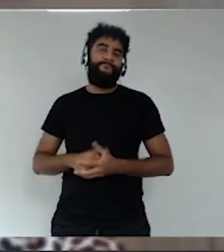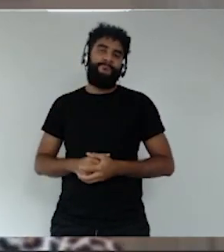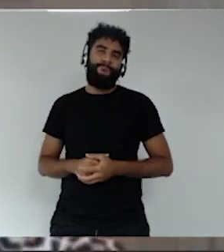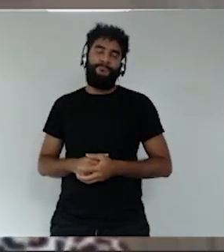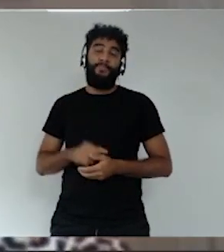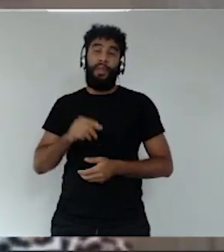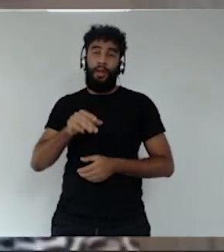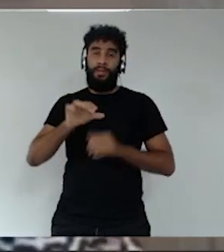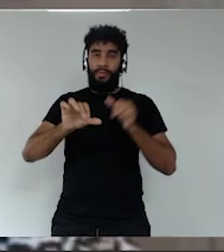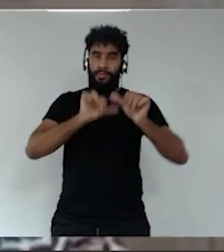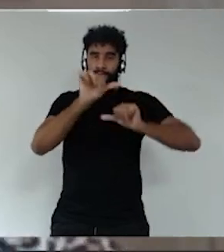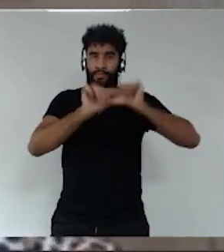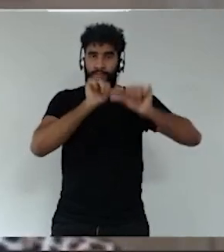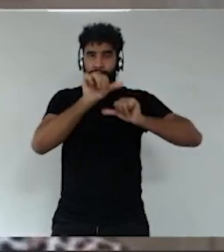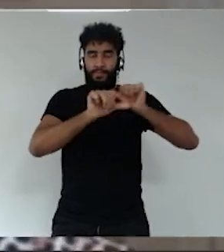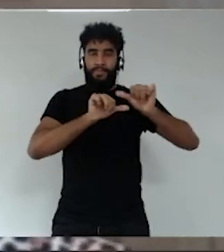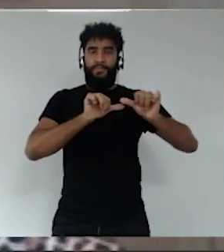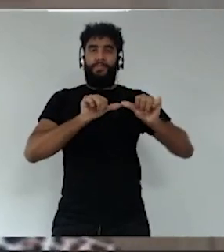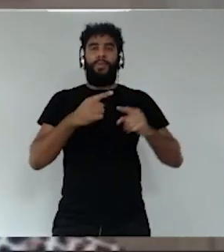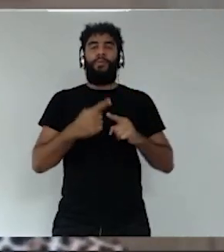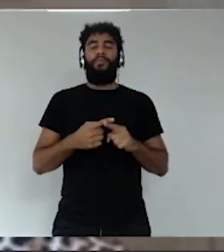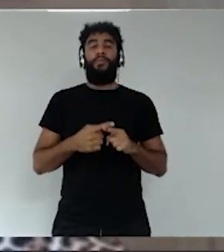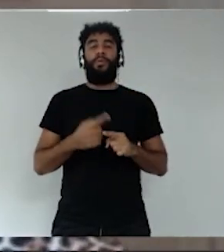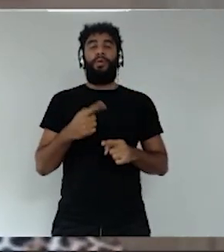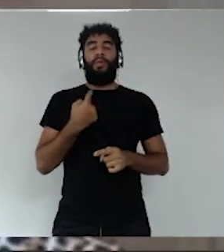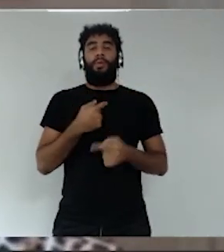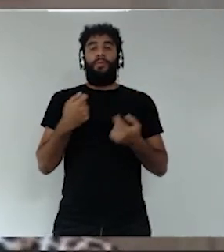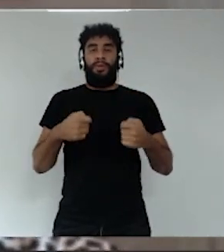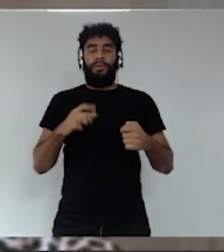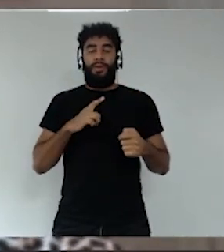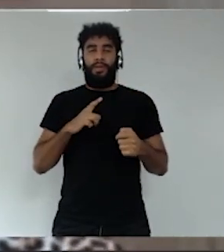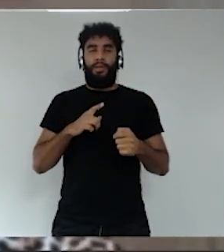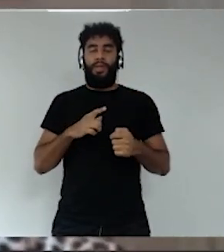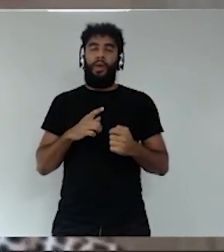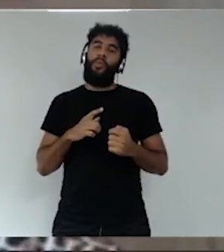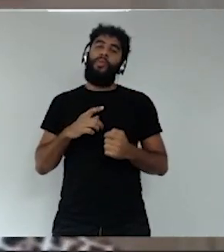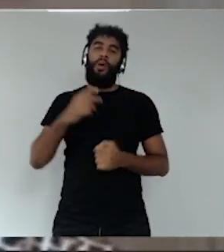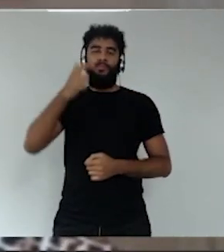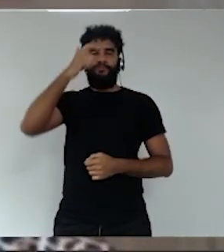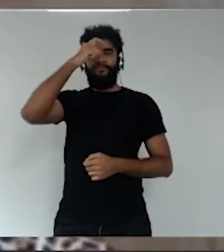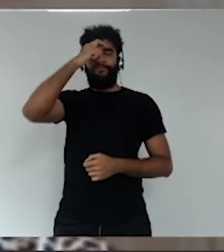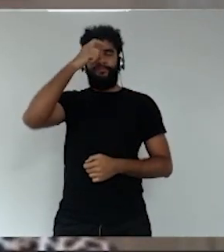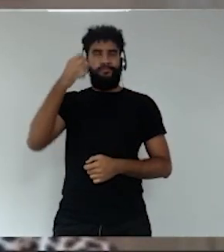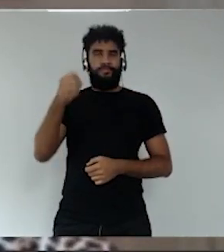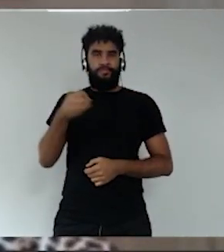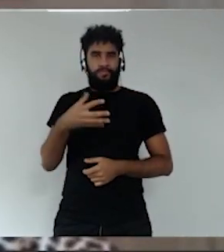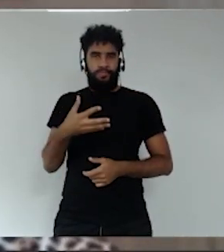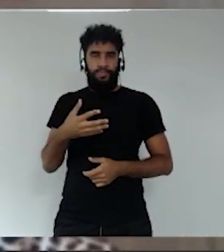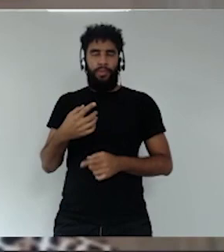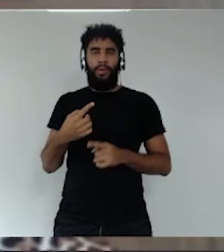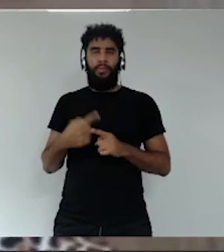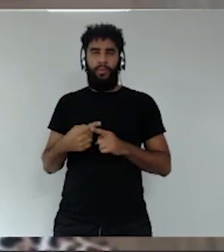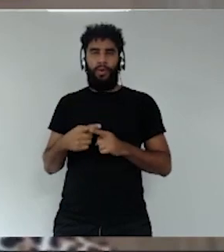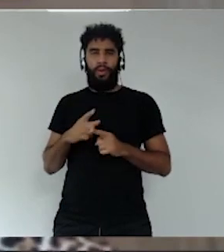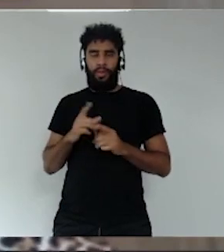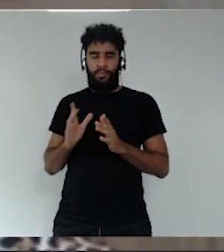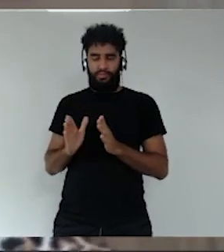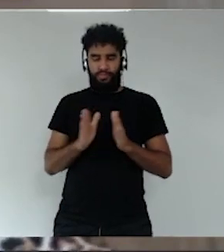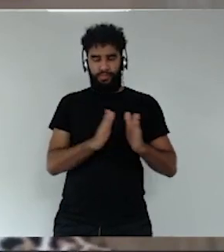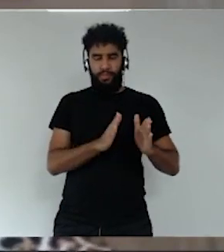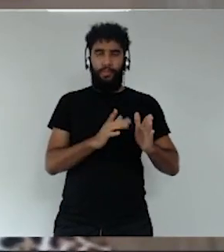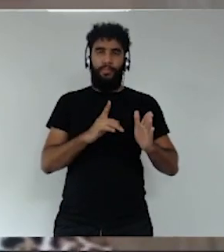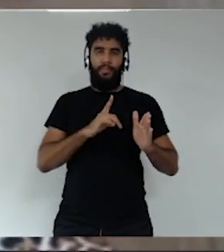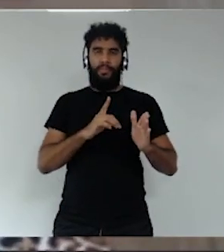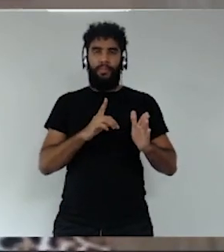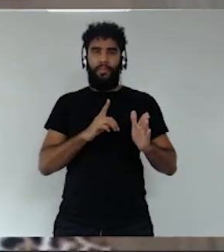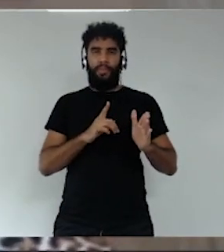nessa mudança de mentalidade, por que a gente precisa mudar a mentalidade? Nós estamos hoje numa fase de transição da cultura da sentença para a